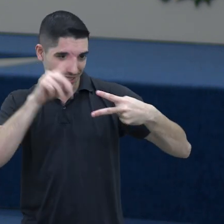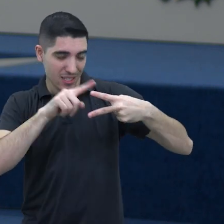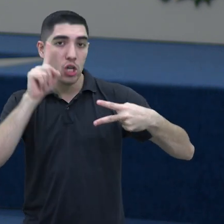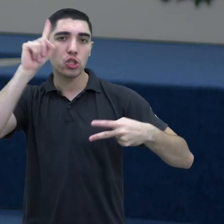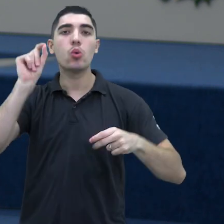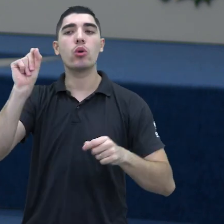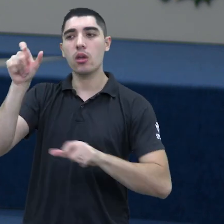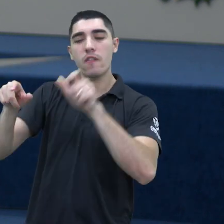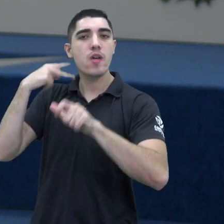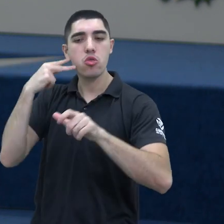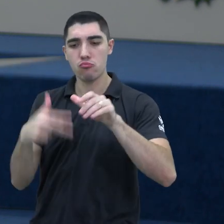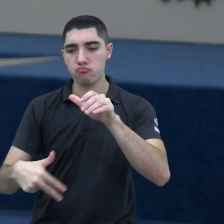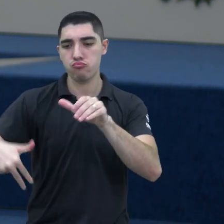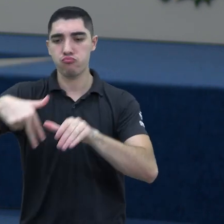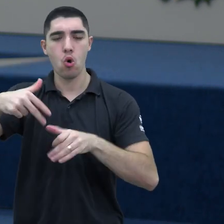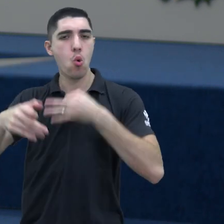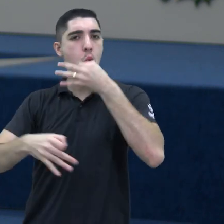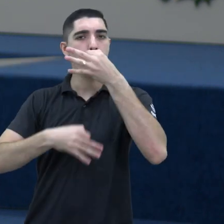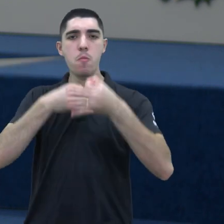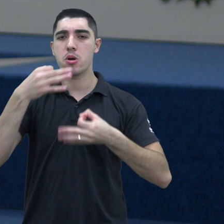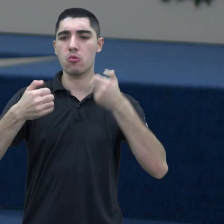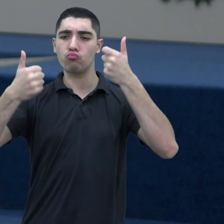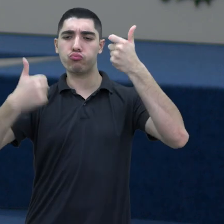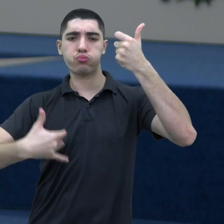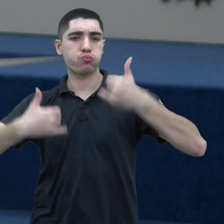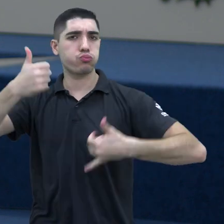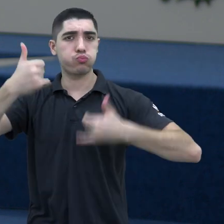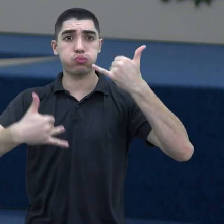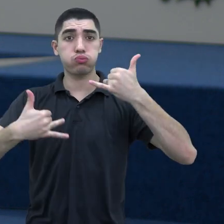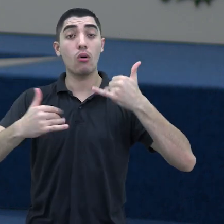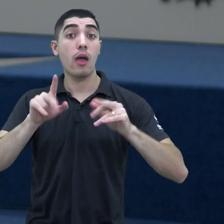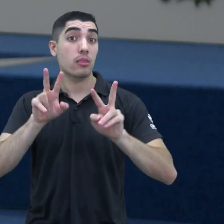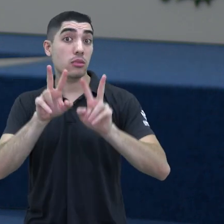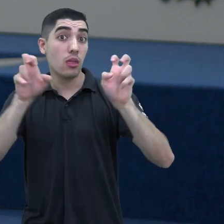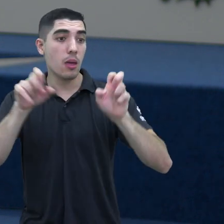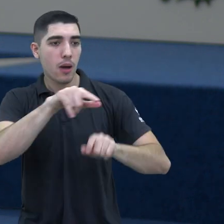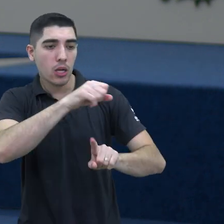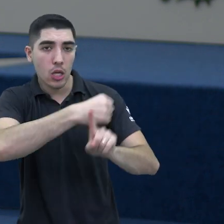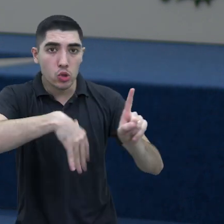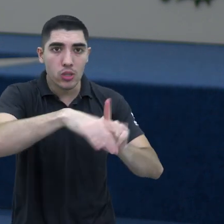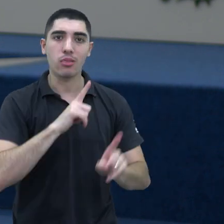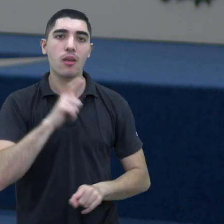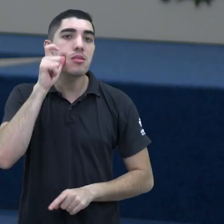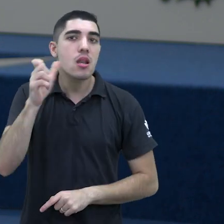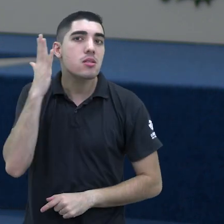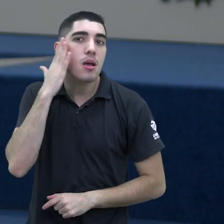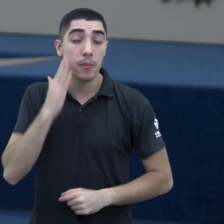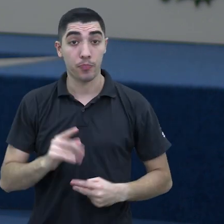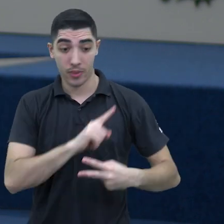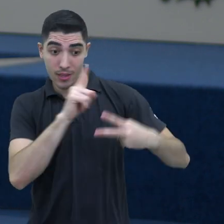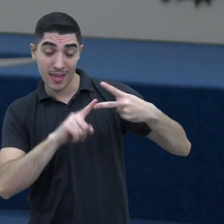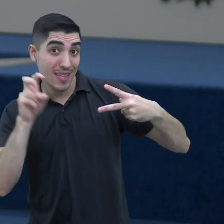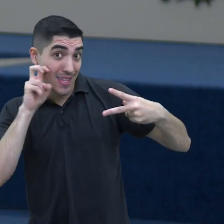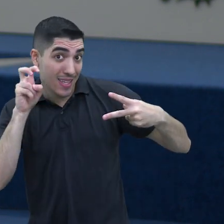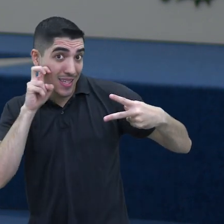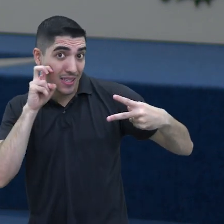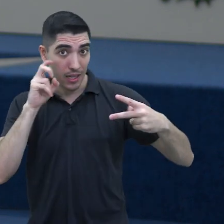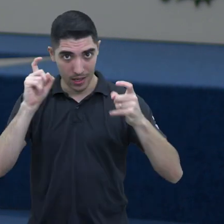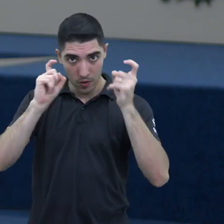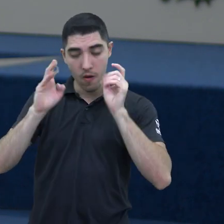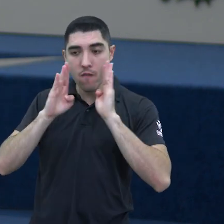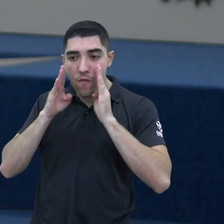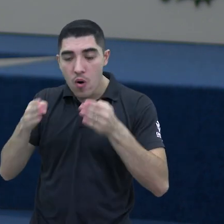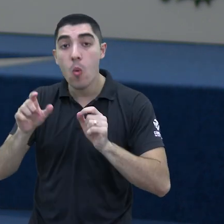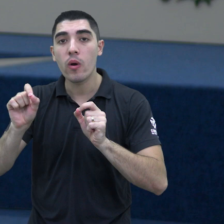tradicional pinga-fogo, espaço dedicado para que os vereadores abordem temas de interesse público. Já às quintas-feiras,